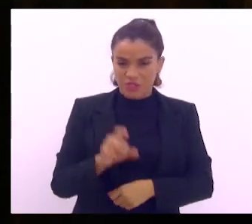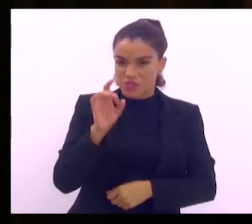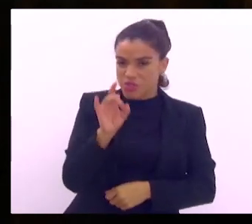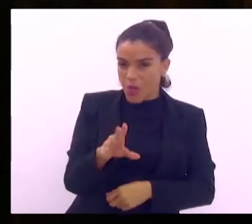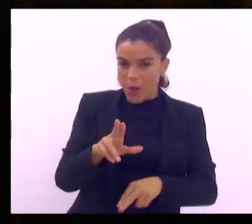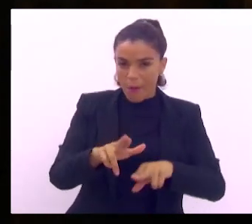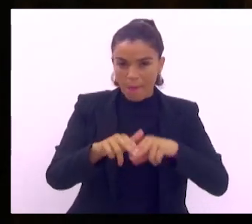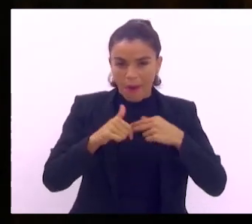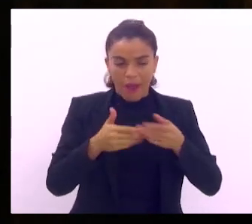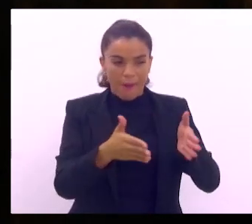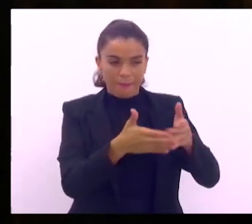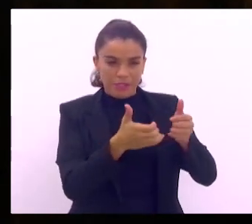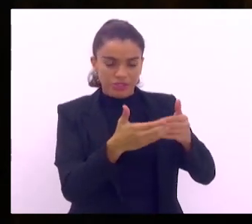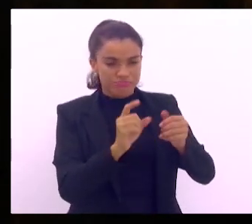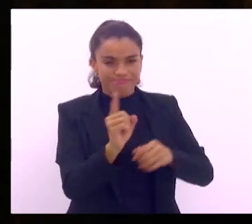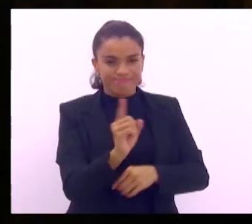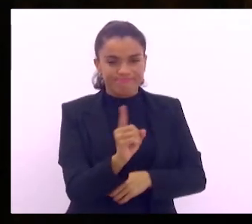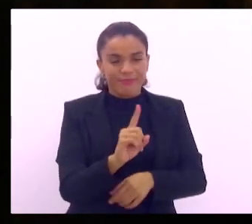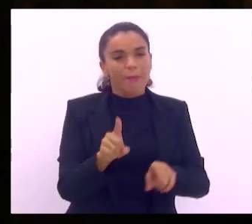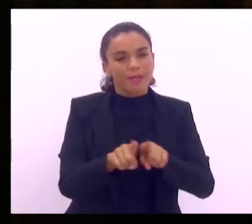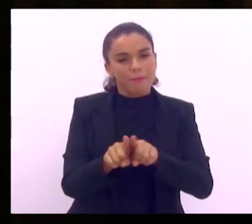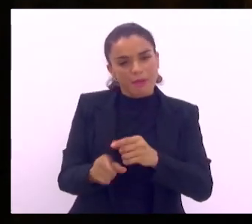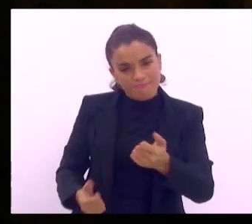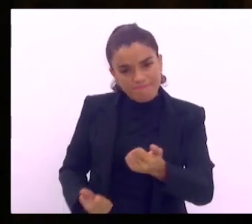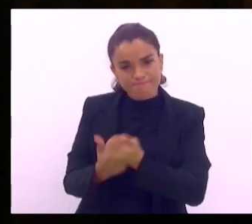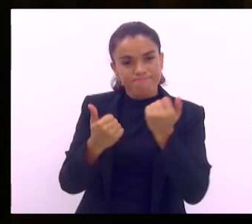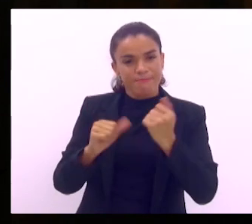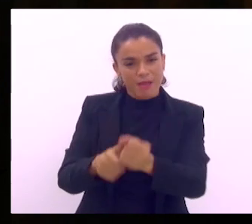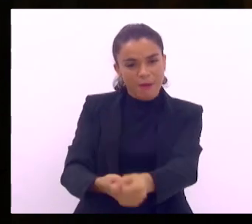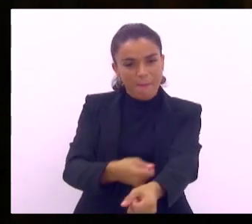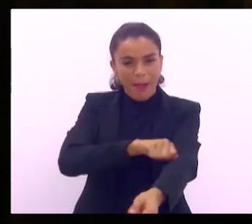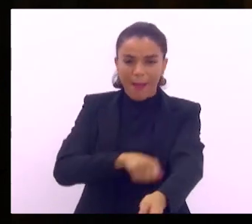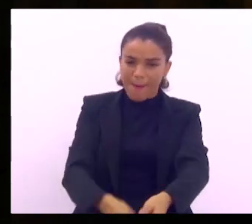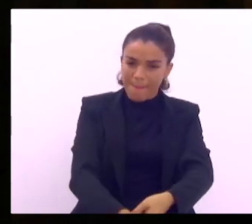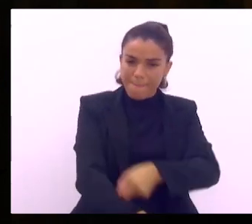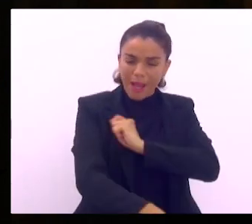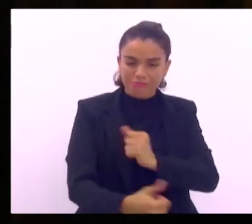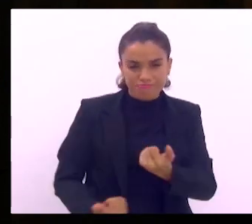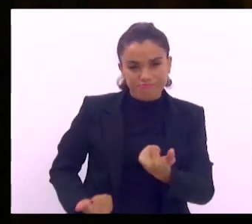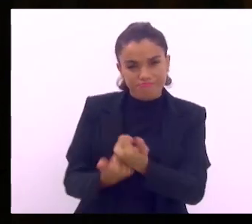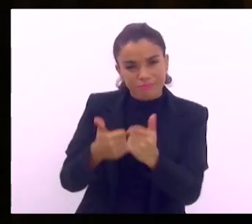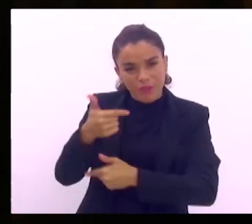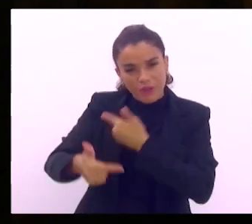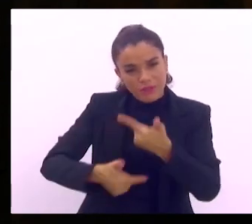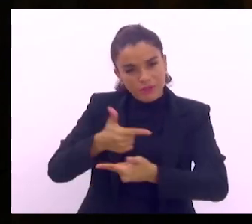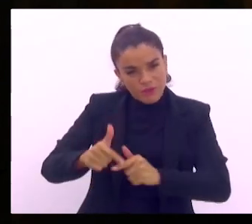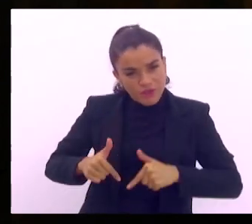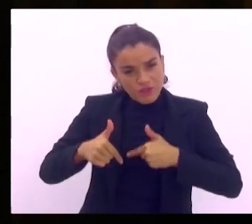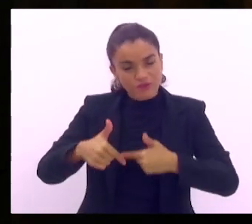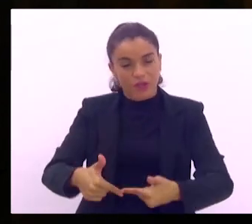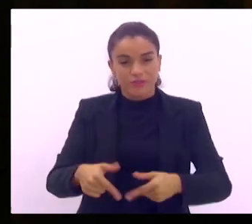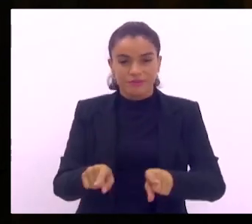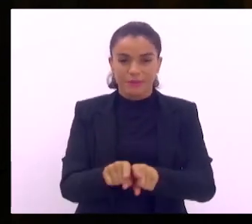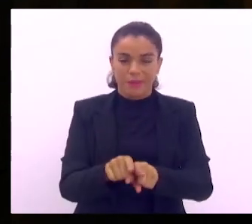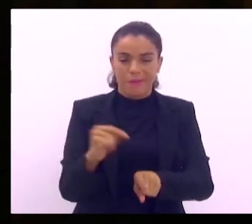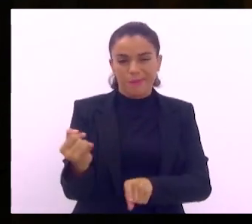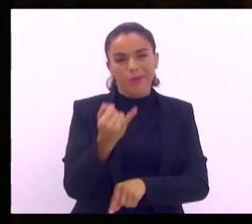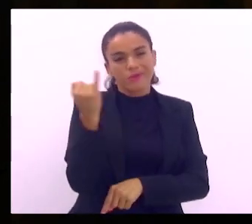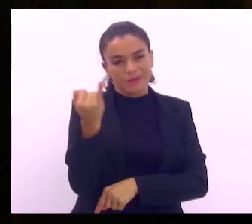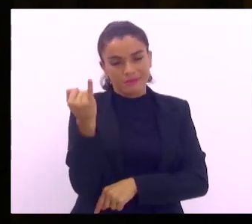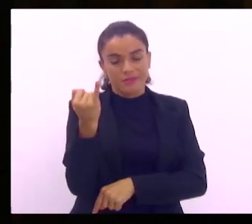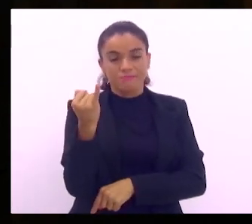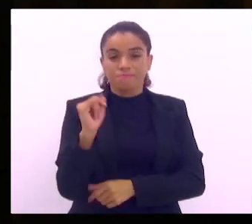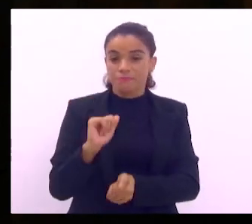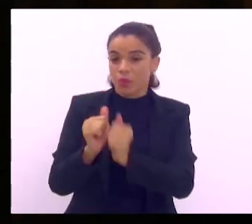para solicitar, mas para colocar a mão na massa com vocês, para somar esforços. É extremamente importante para